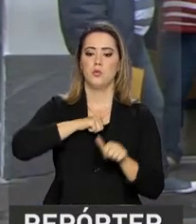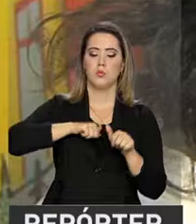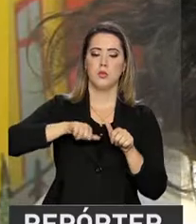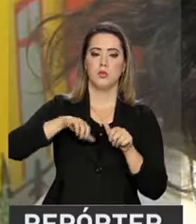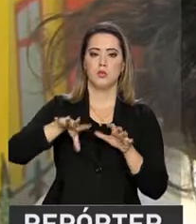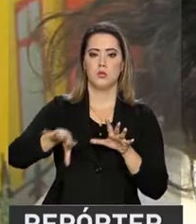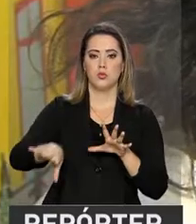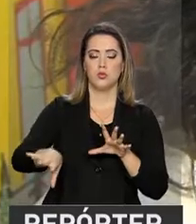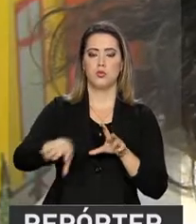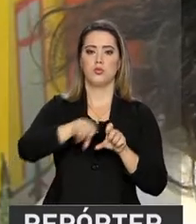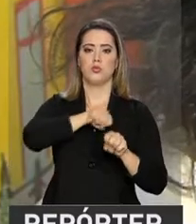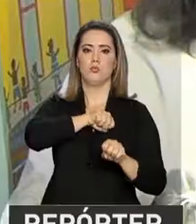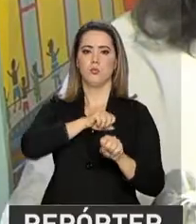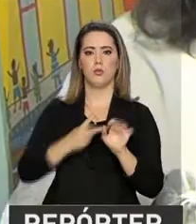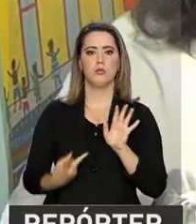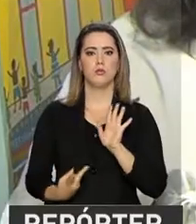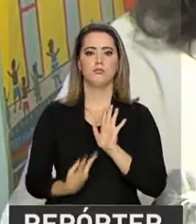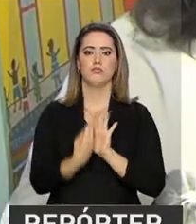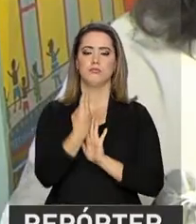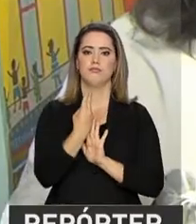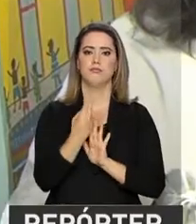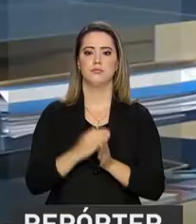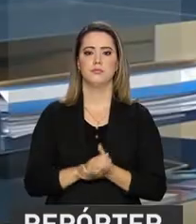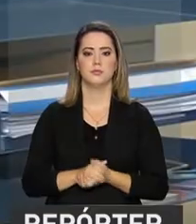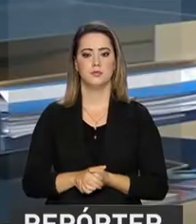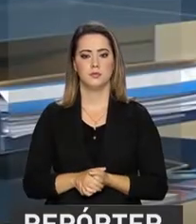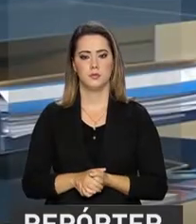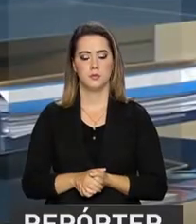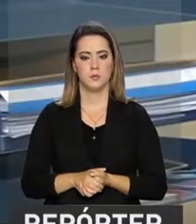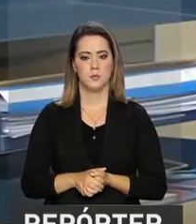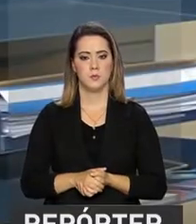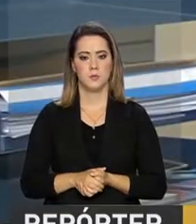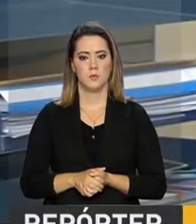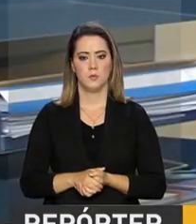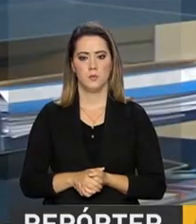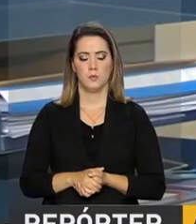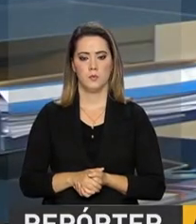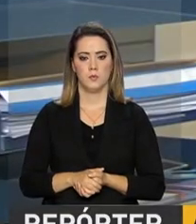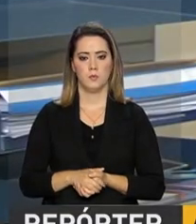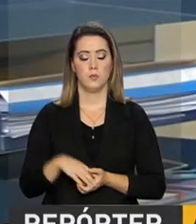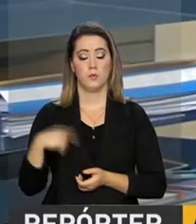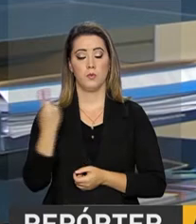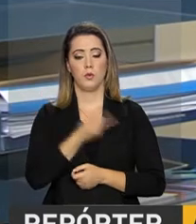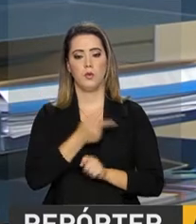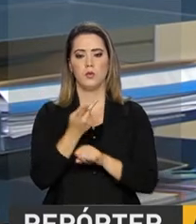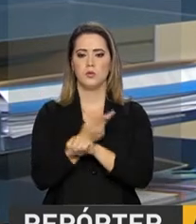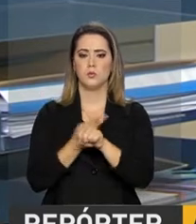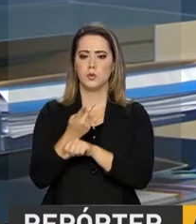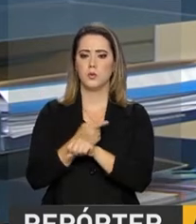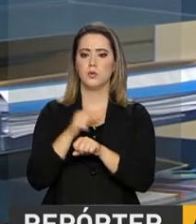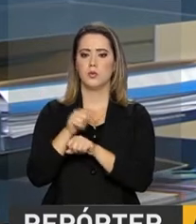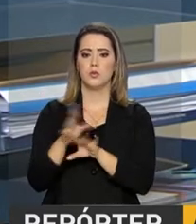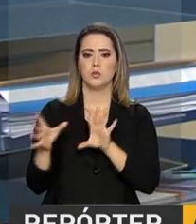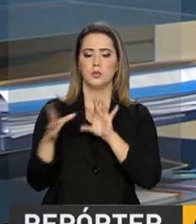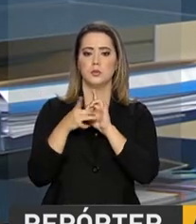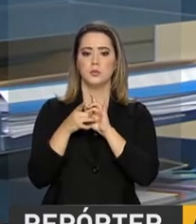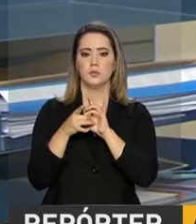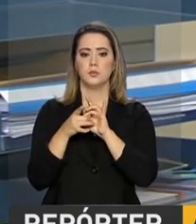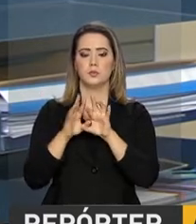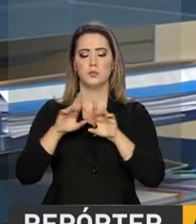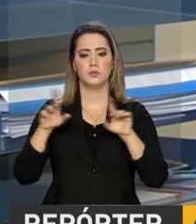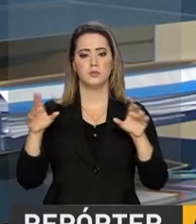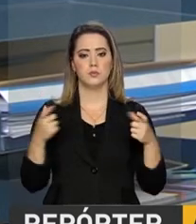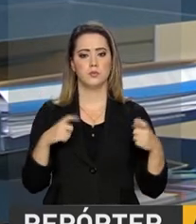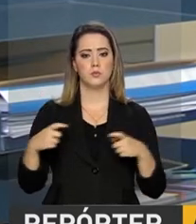para crianças e adultos do rio de janeiro a gente vem buscando uma integração entre as diferentes